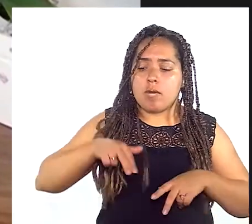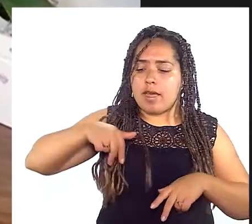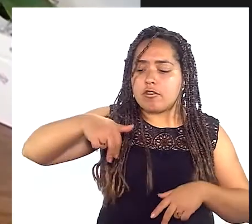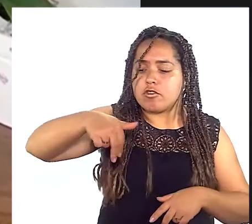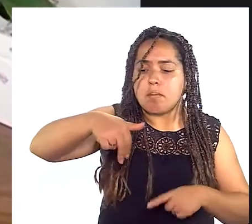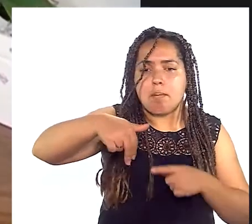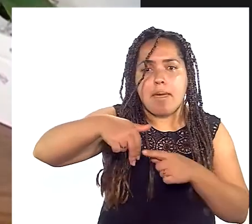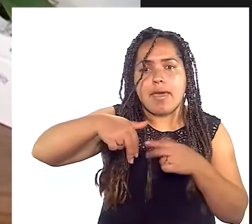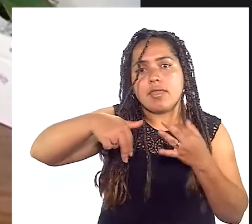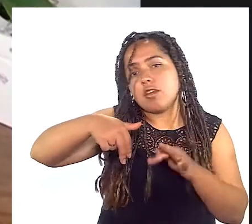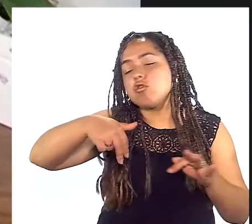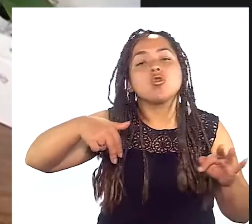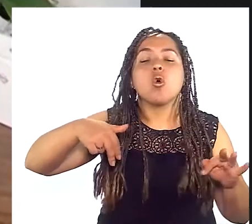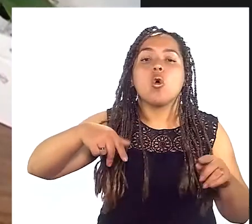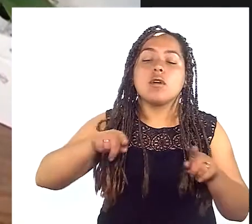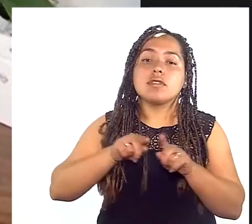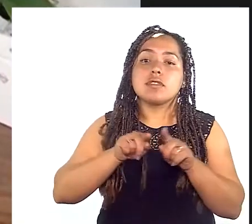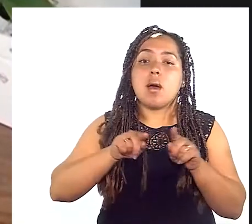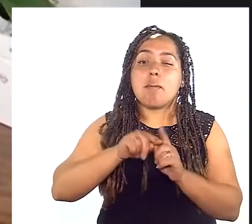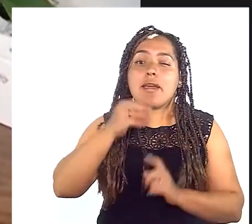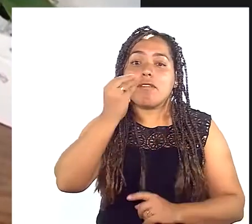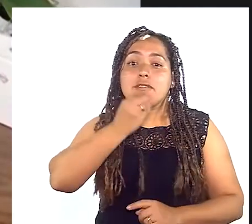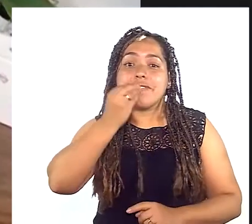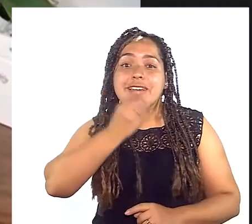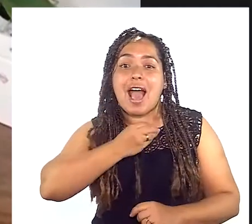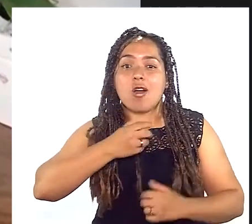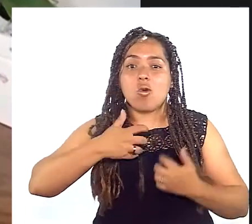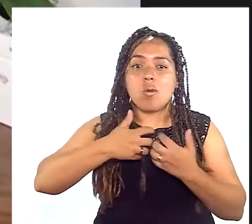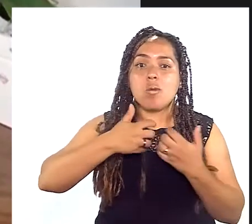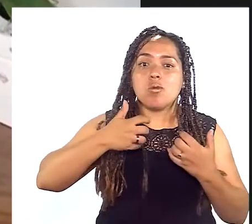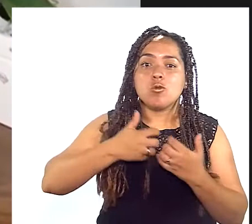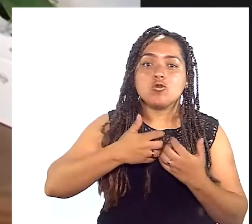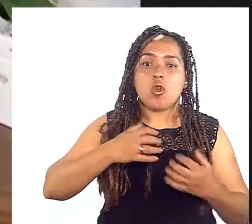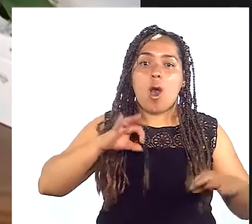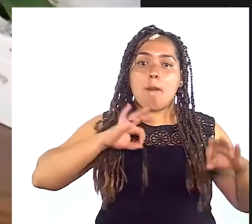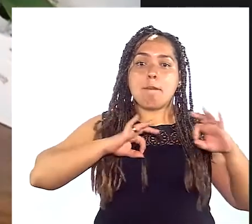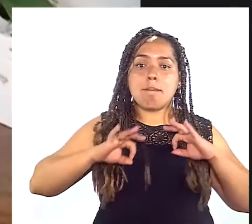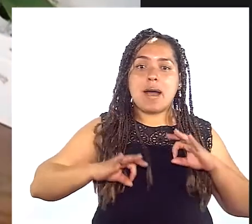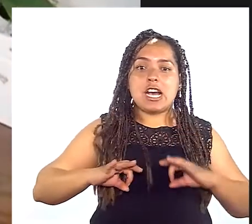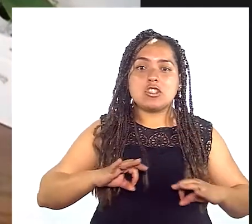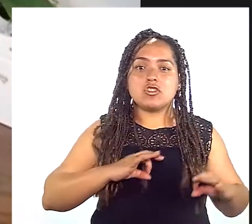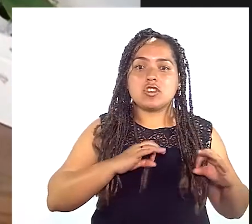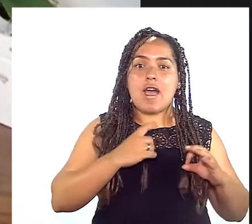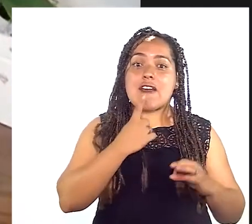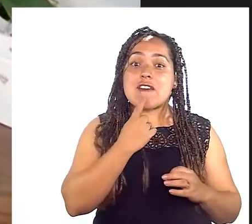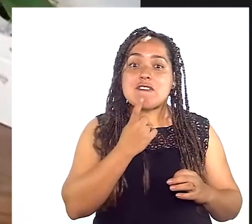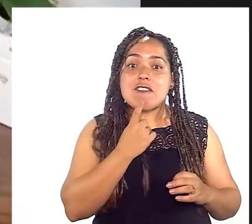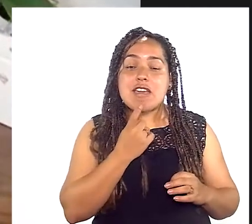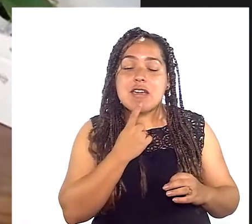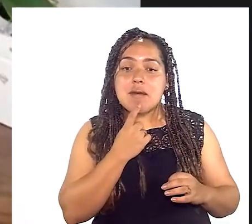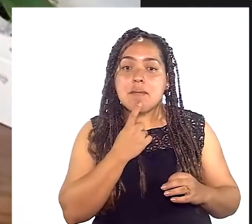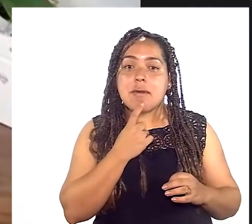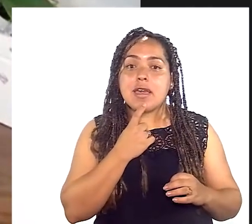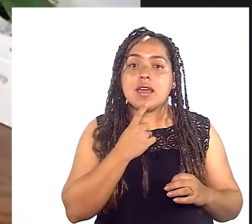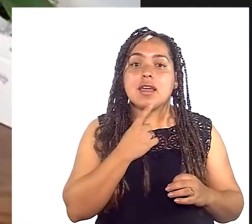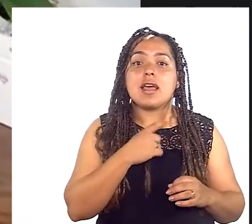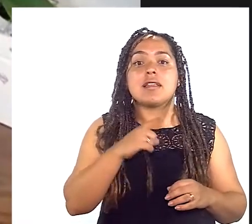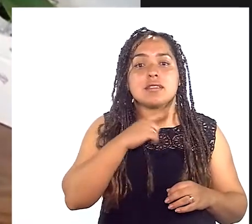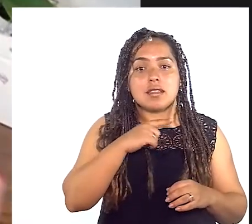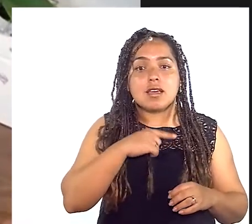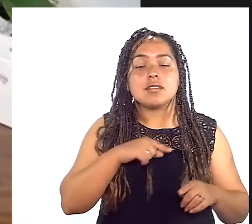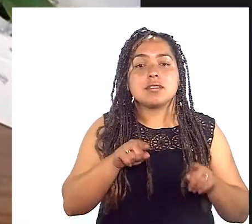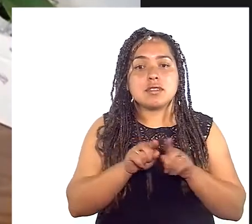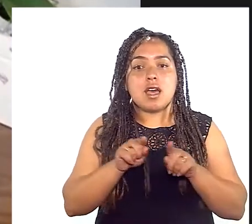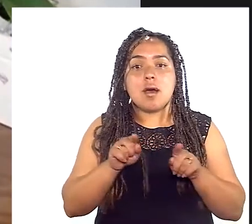dor no corpo, dor nas pernas, fraqueza muscular, manchas vermelhas no corpo, algumas doenças, as